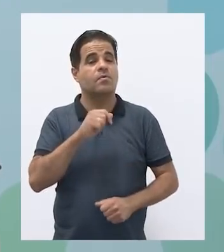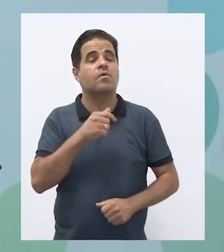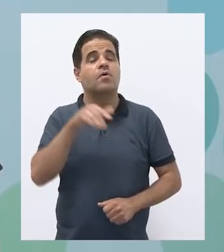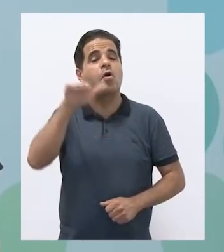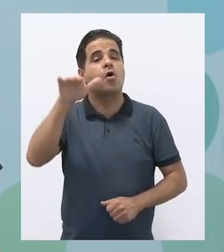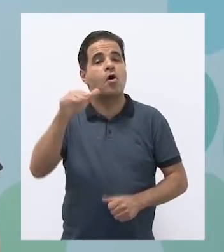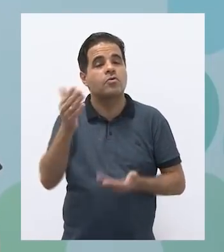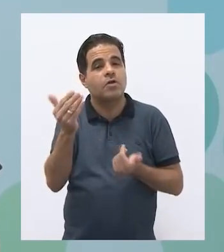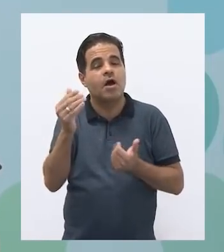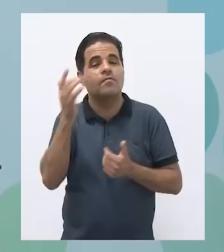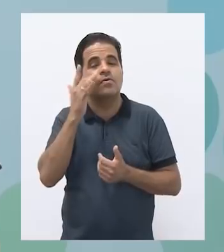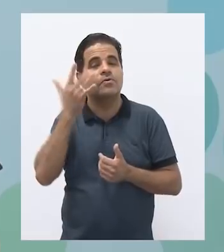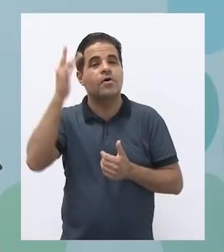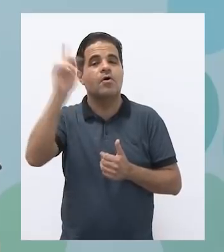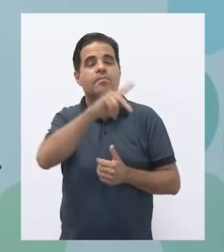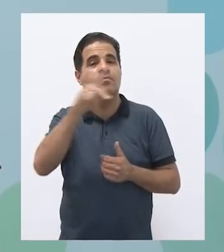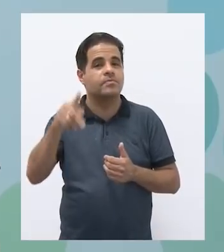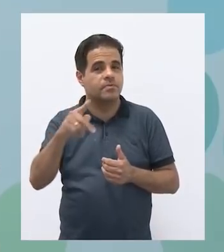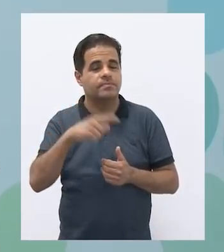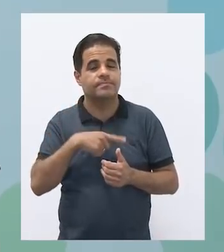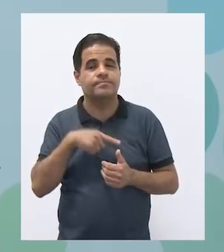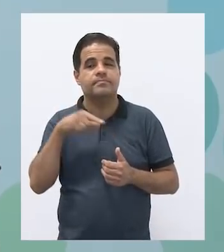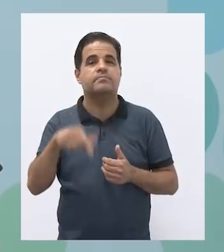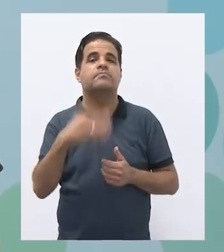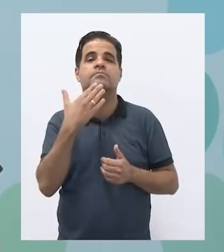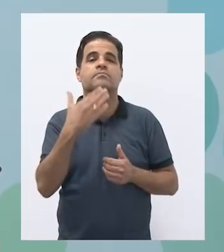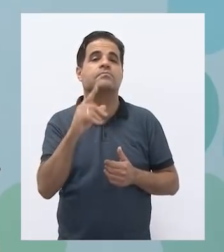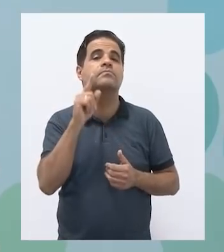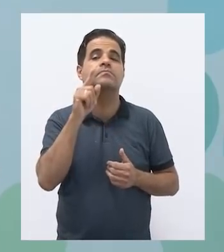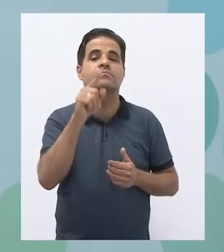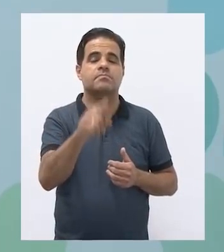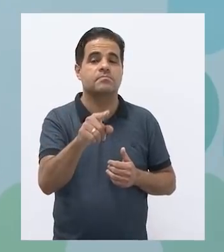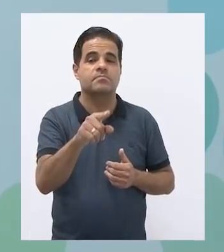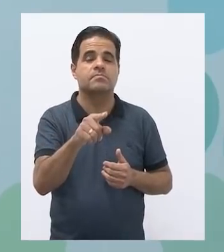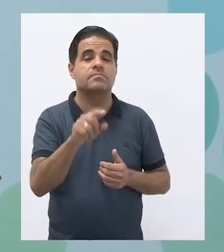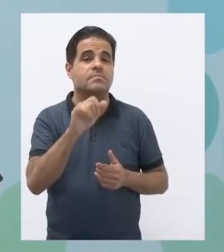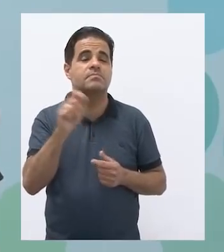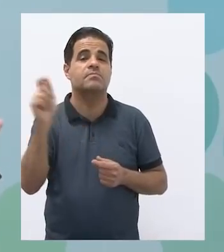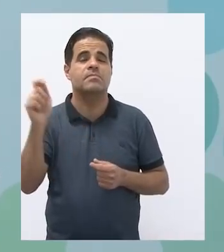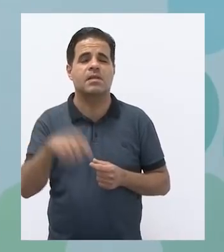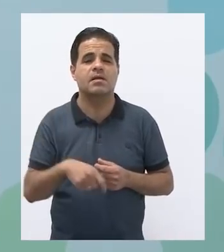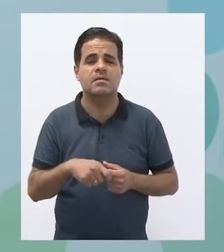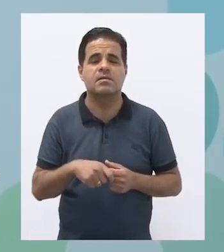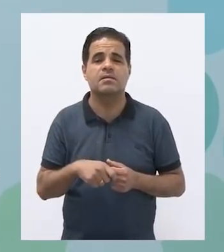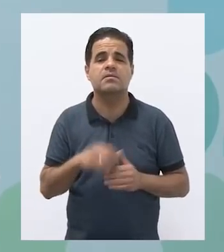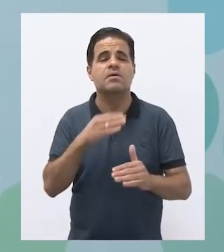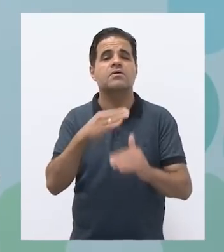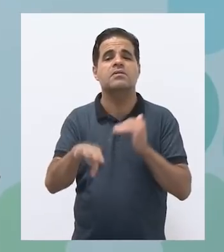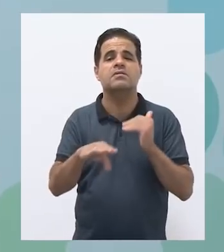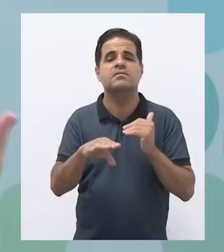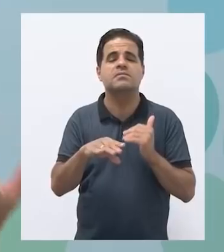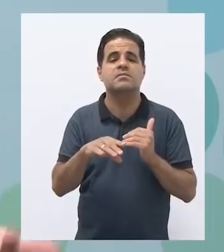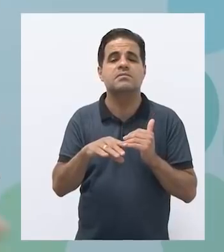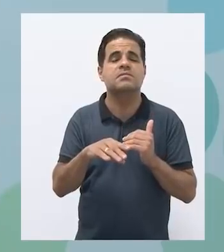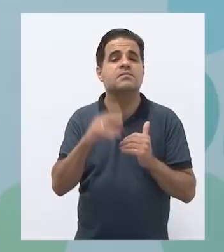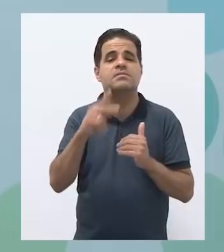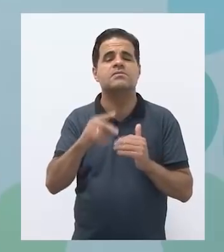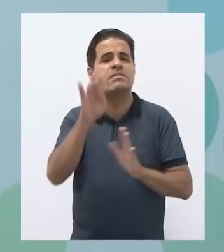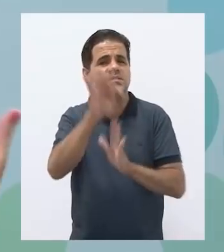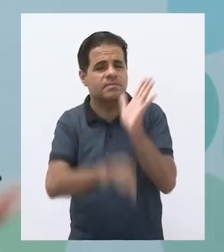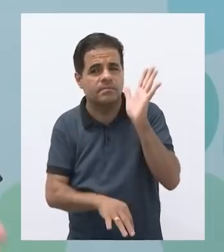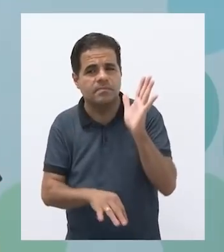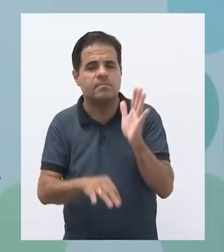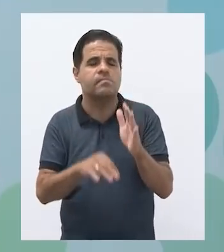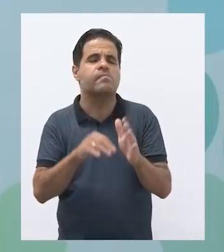ouro. E a professora, tem uma professora aqui que pediu para você, se você puder, a gente puder encaminhar os seus